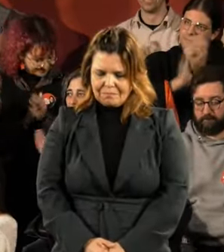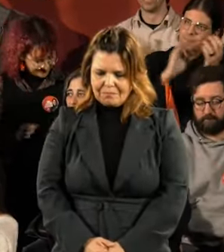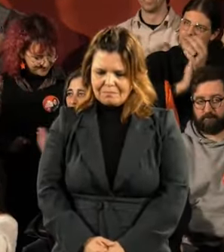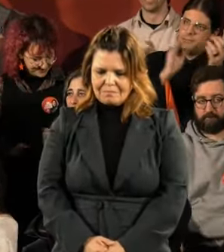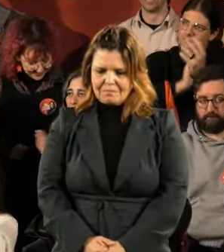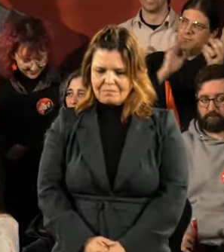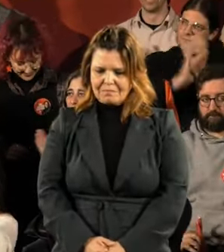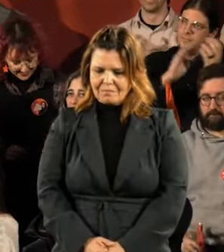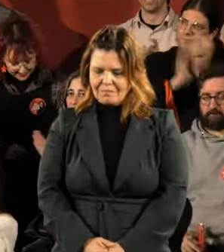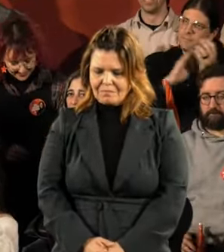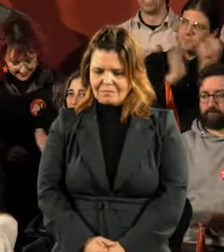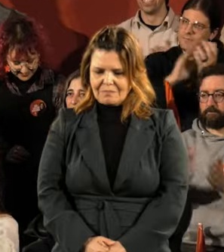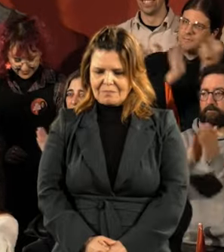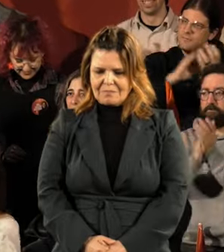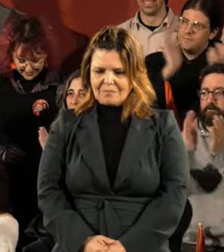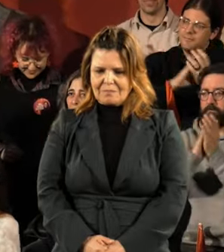amanhã